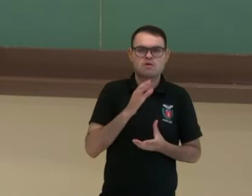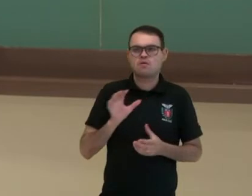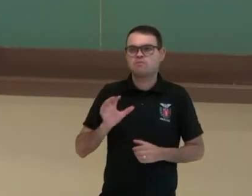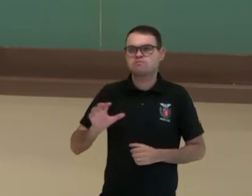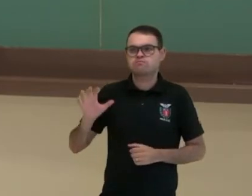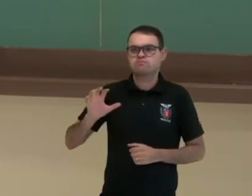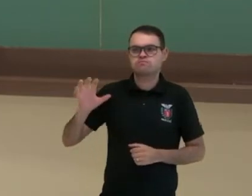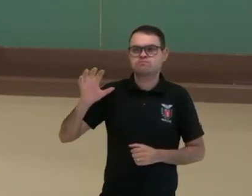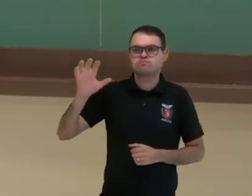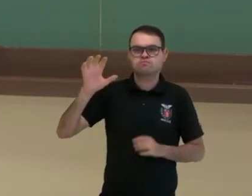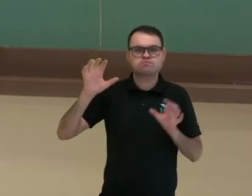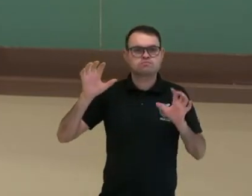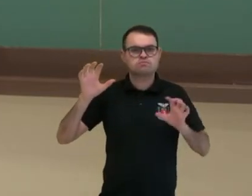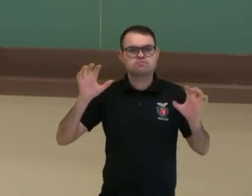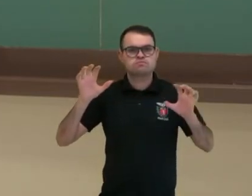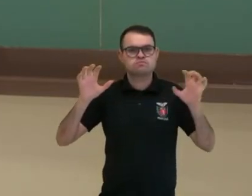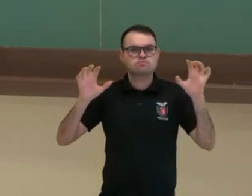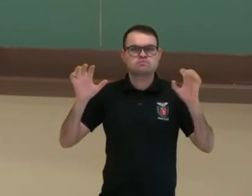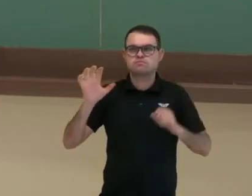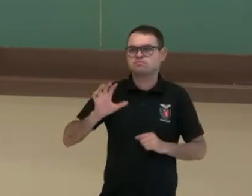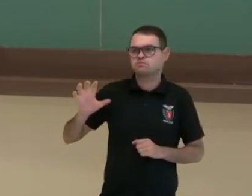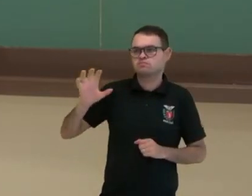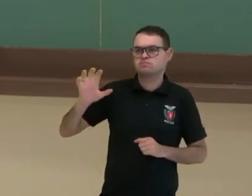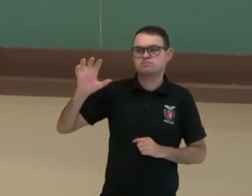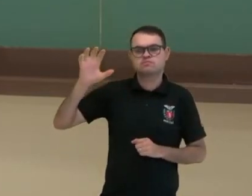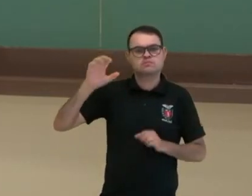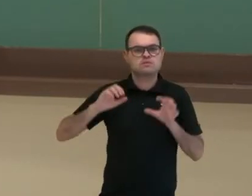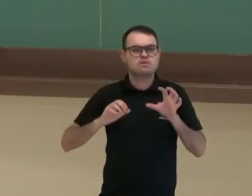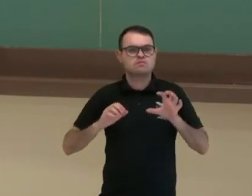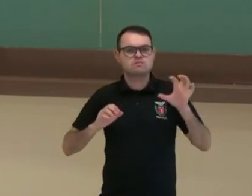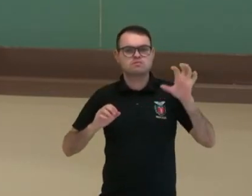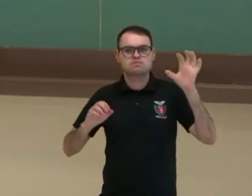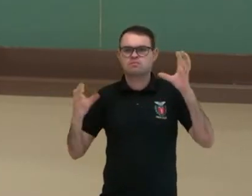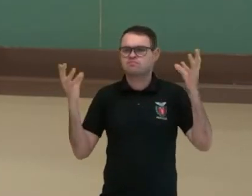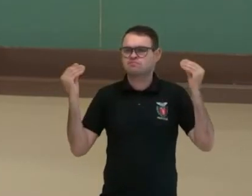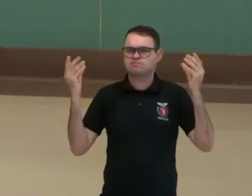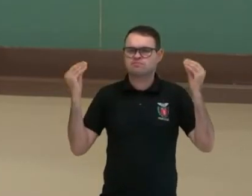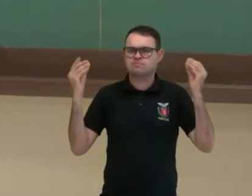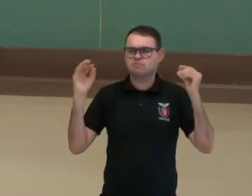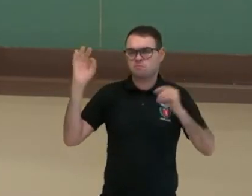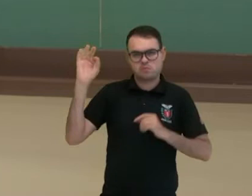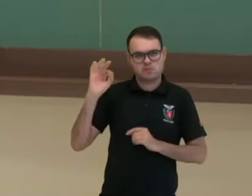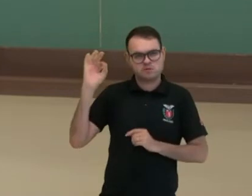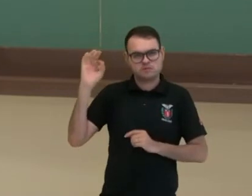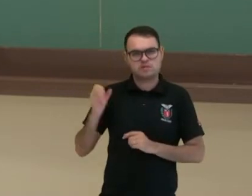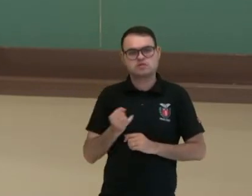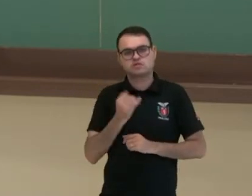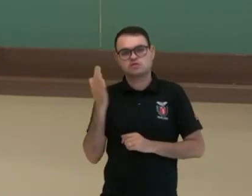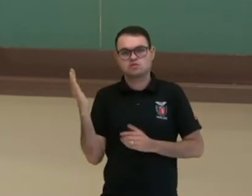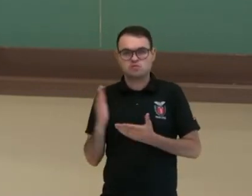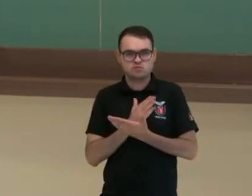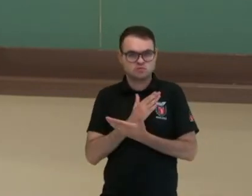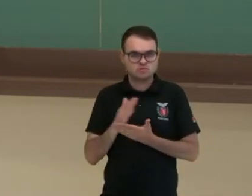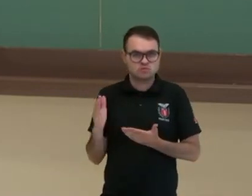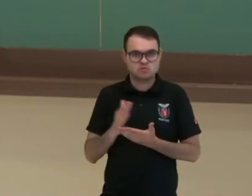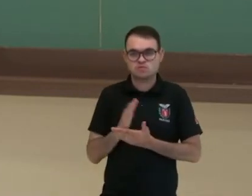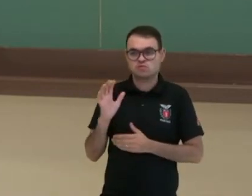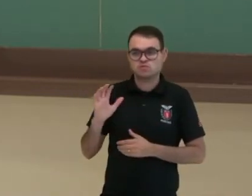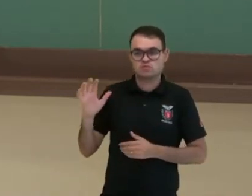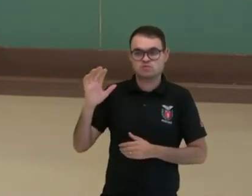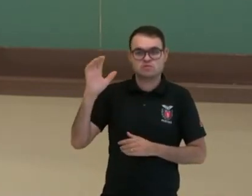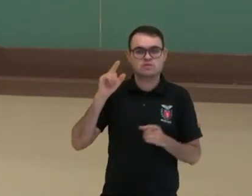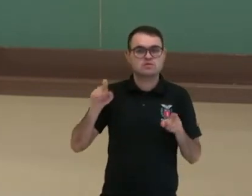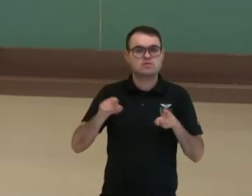gases, por isso que nós vimos na tela anterior aquelas porcentagens de alguns gases, além